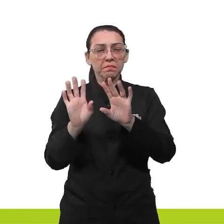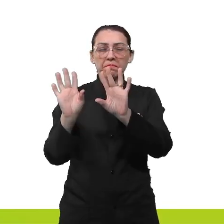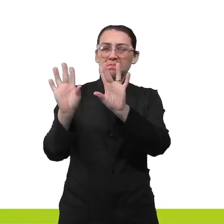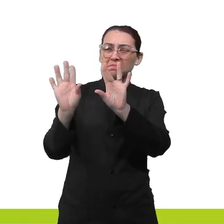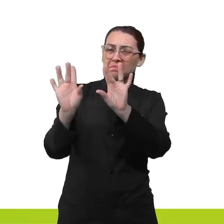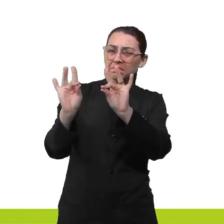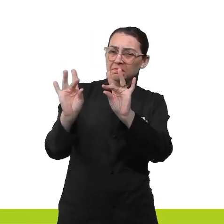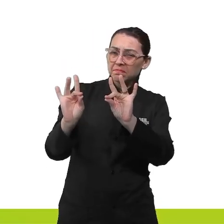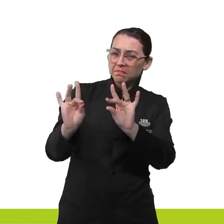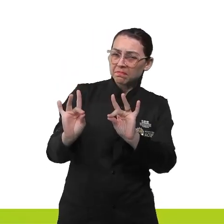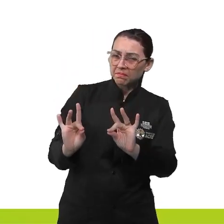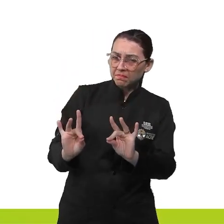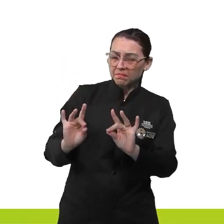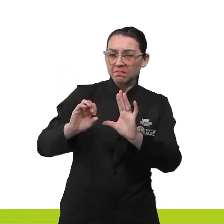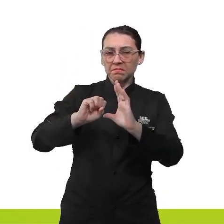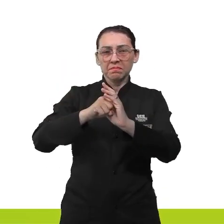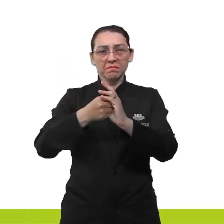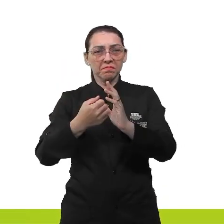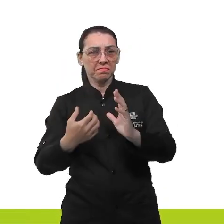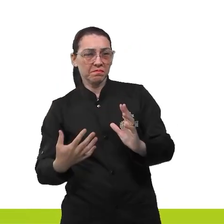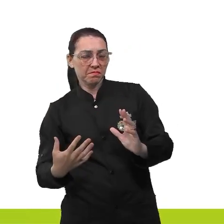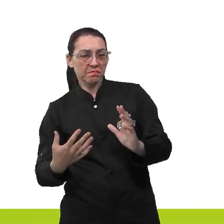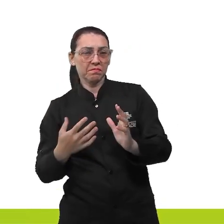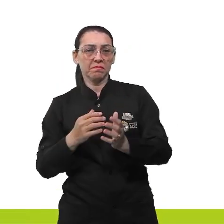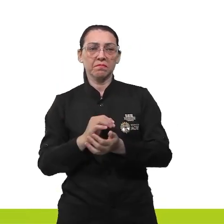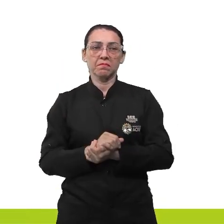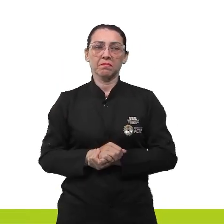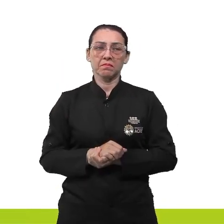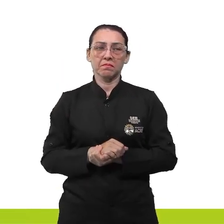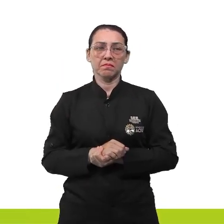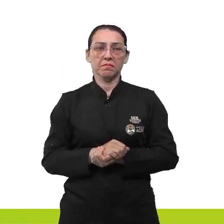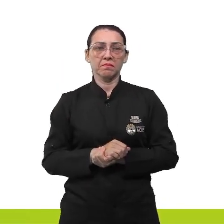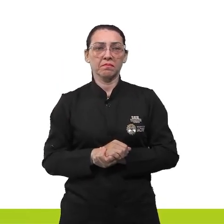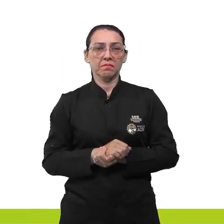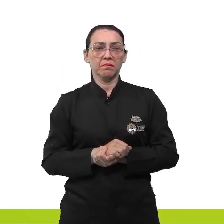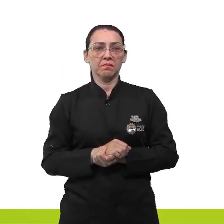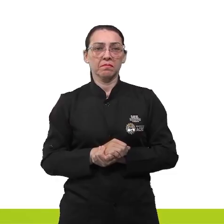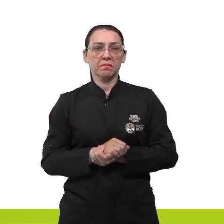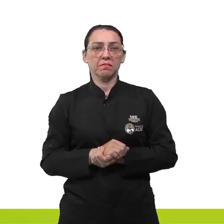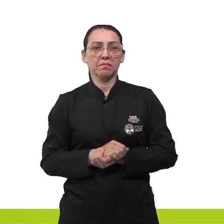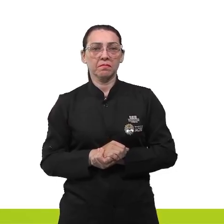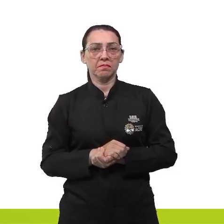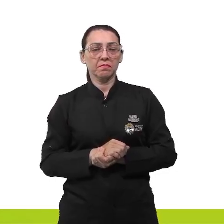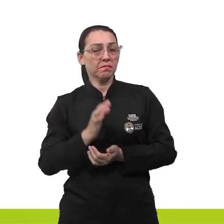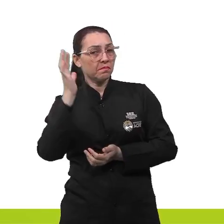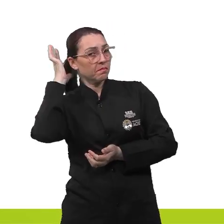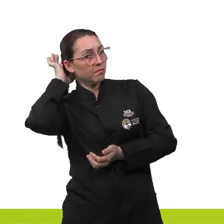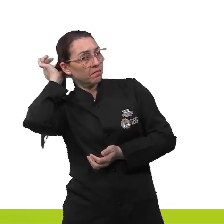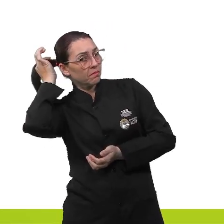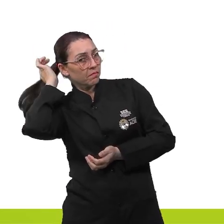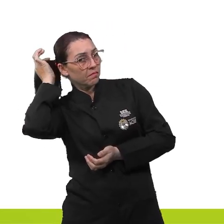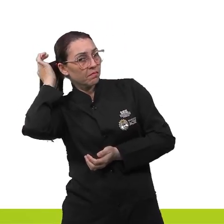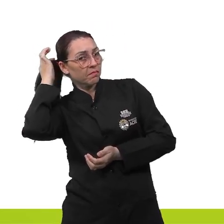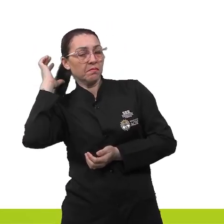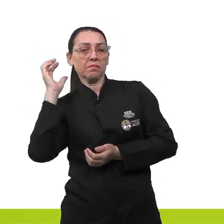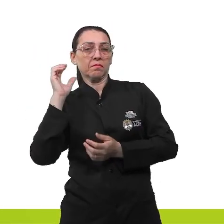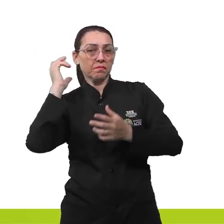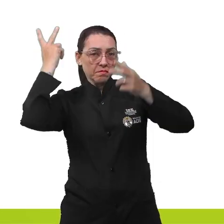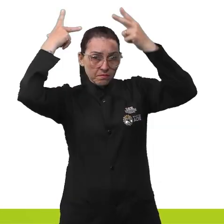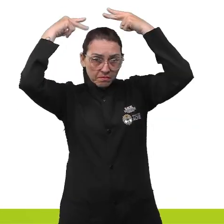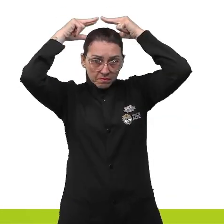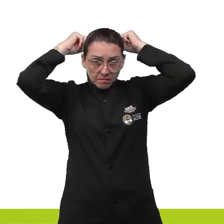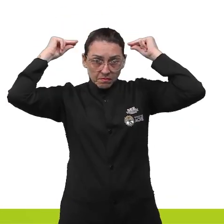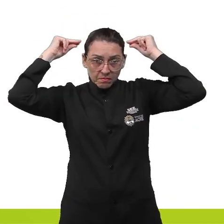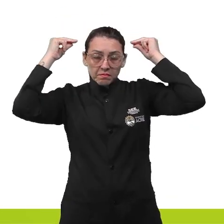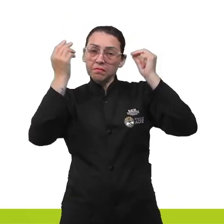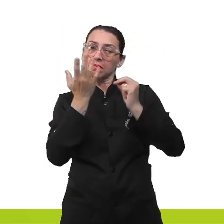vai ter várias características, ó. Aqui são características, olha, o pelo, que é o cabelo, ó, laço,